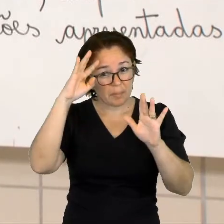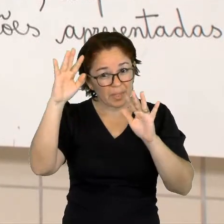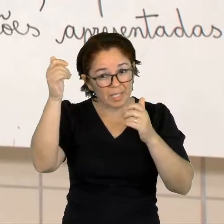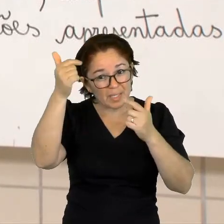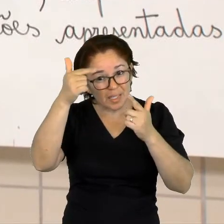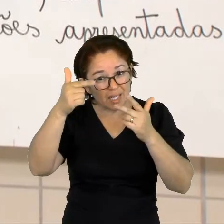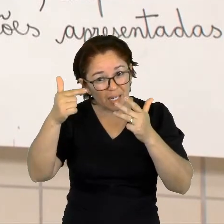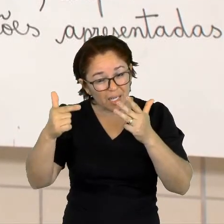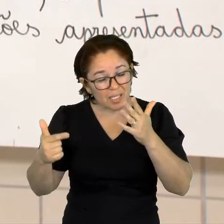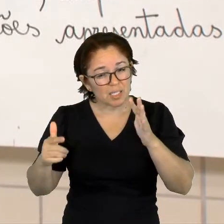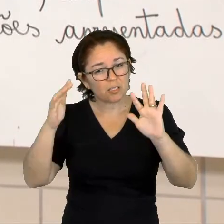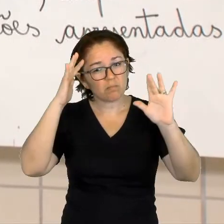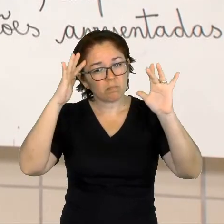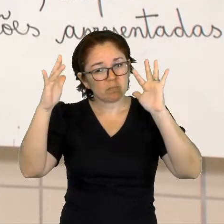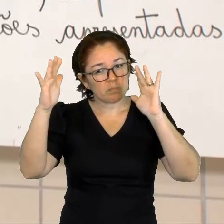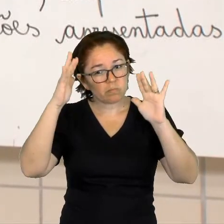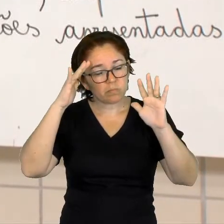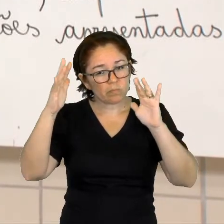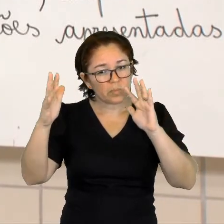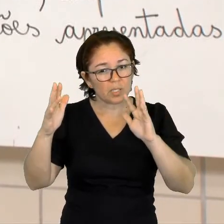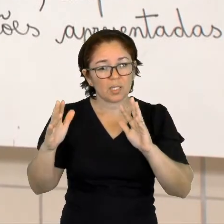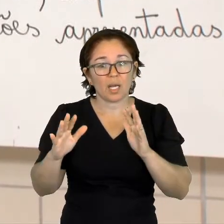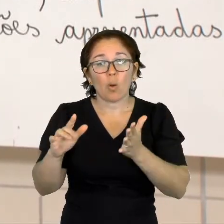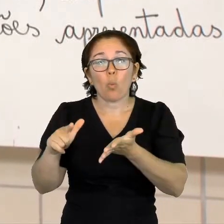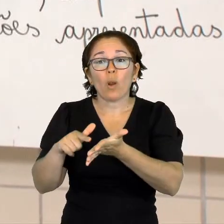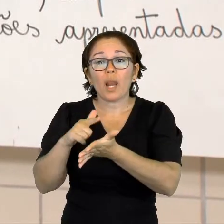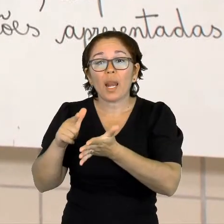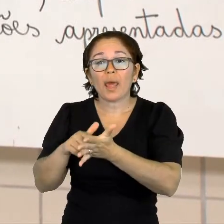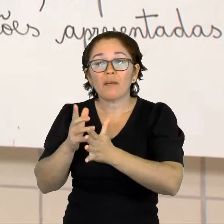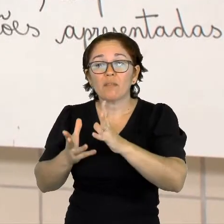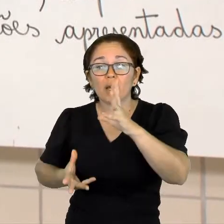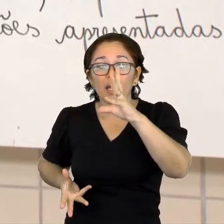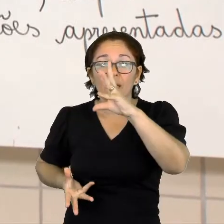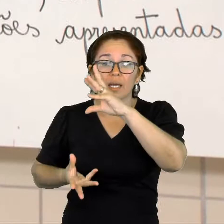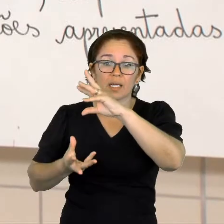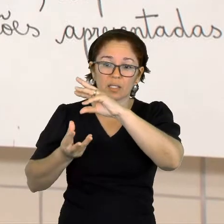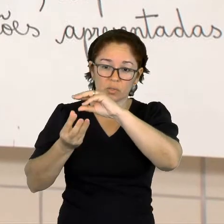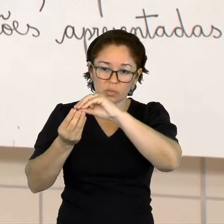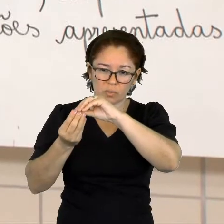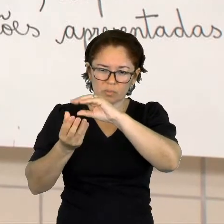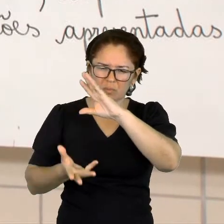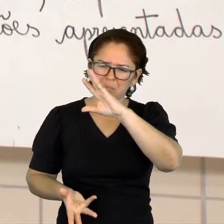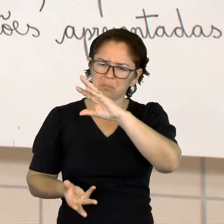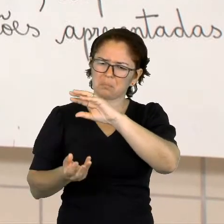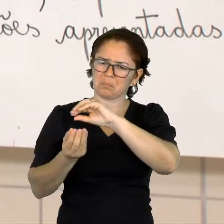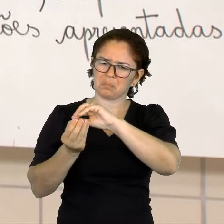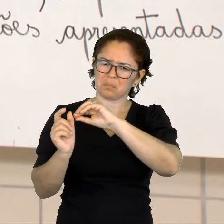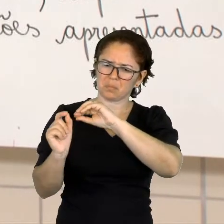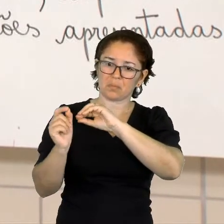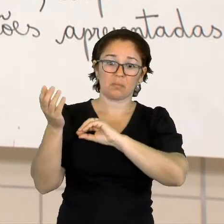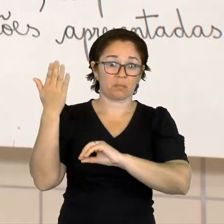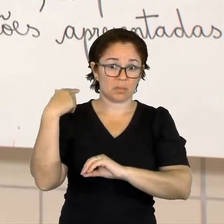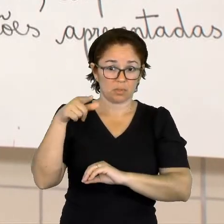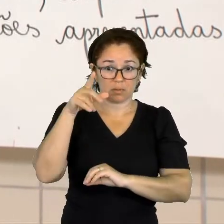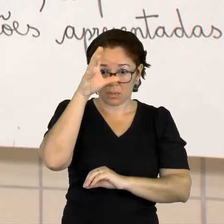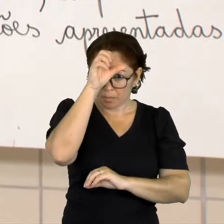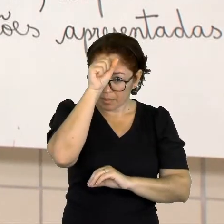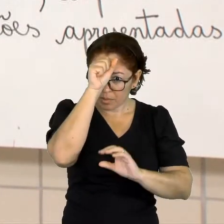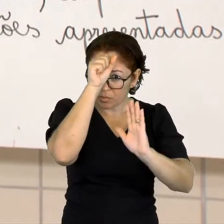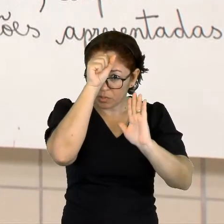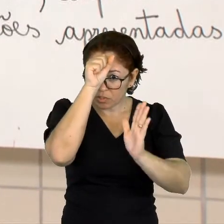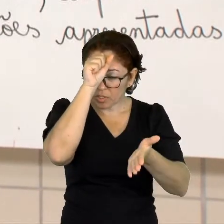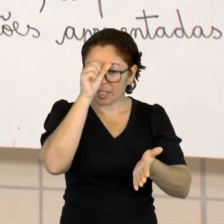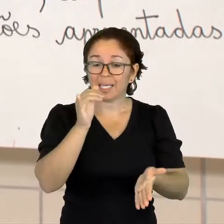resenha? Vocês já leram em outros blocos a resenha, estudaram sobre a resenha. A resenha é um texto que